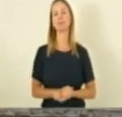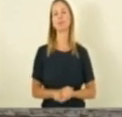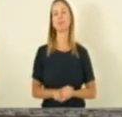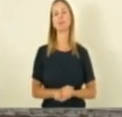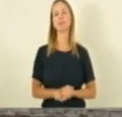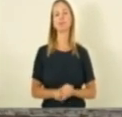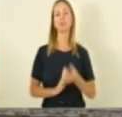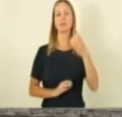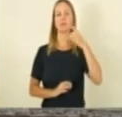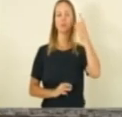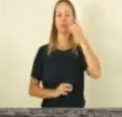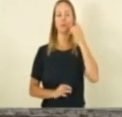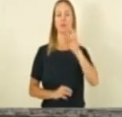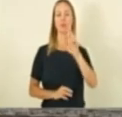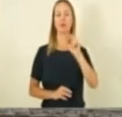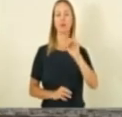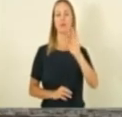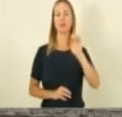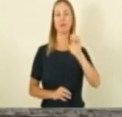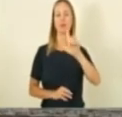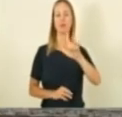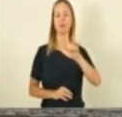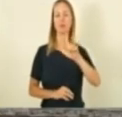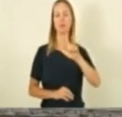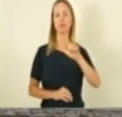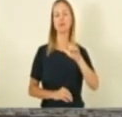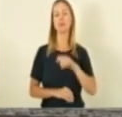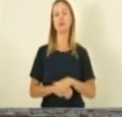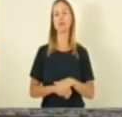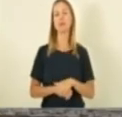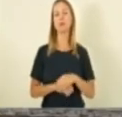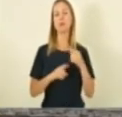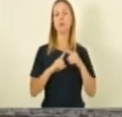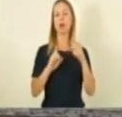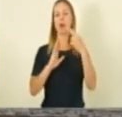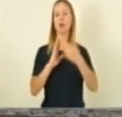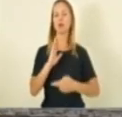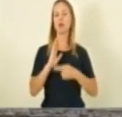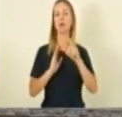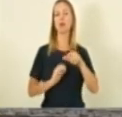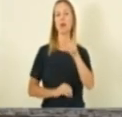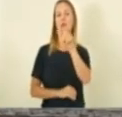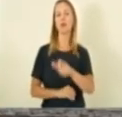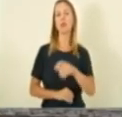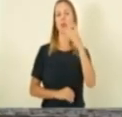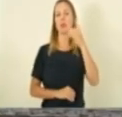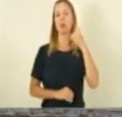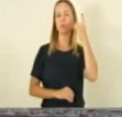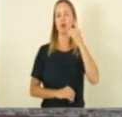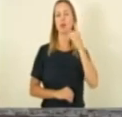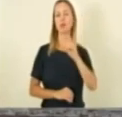Presidente é o deputado Rafael Favato, mas a relatoria é o deputado Bruno Lamas.